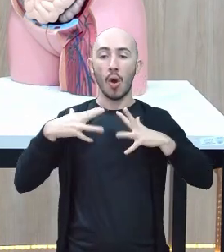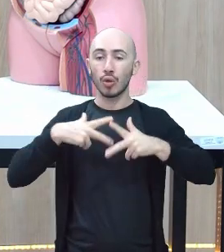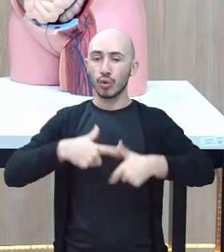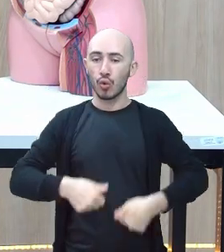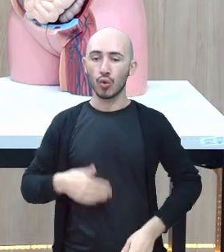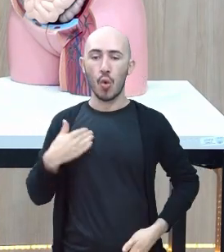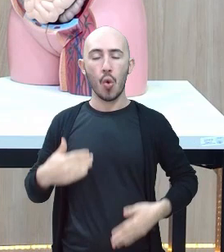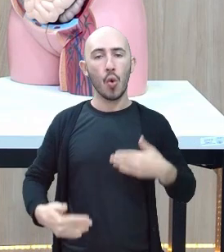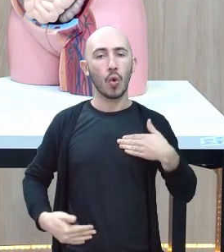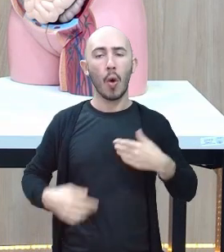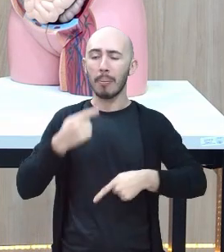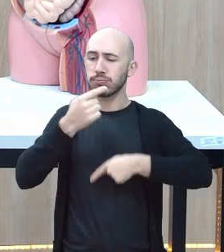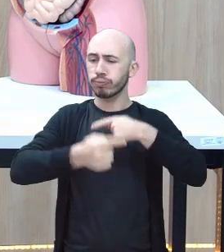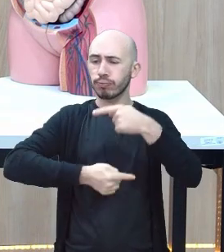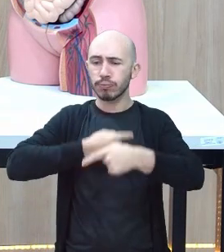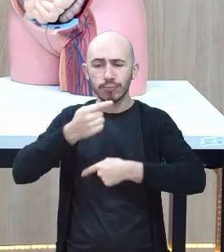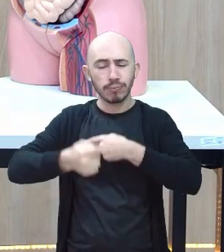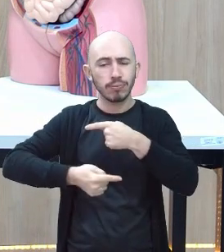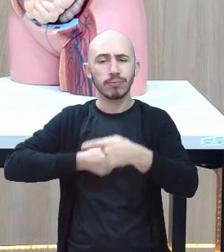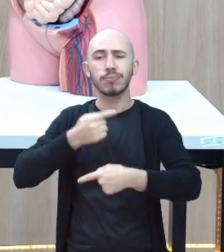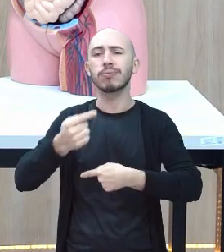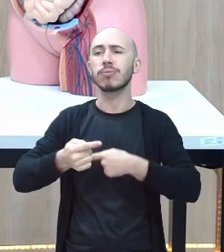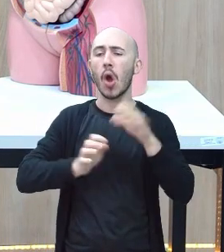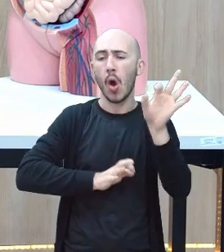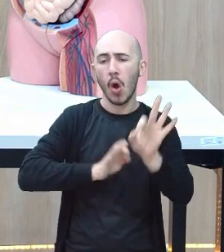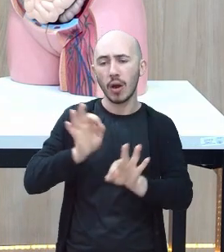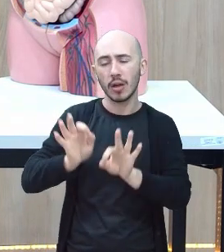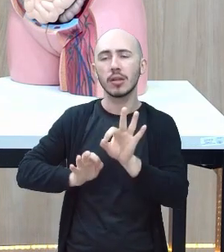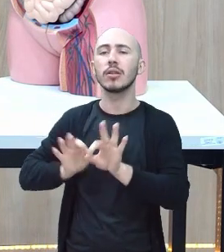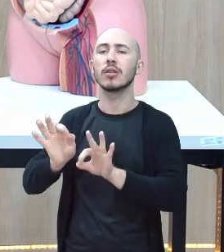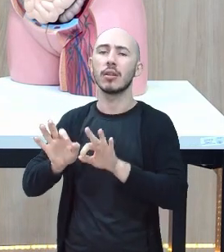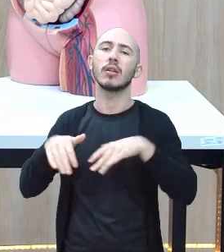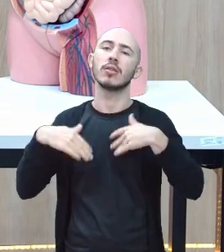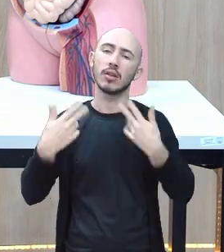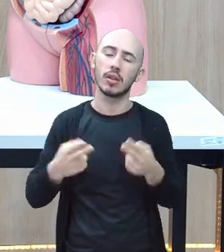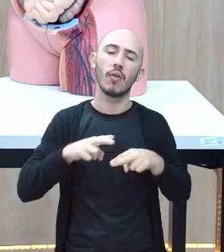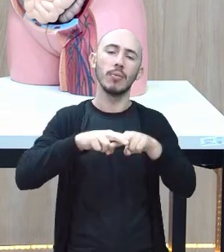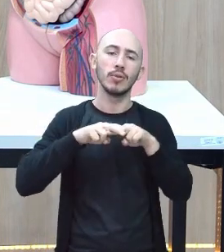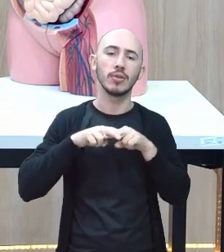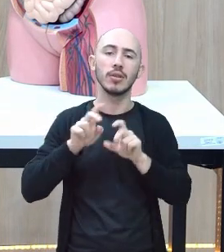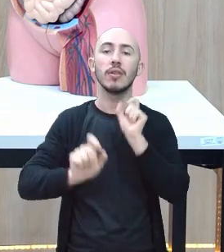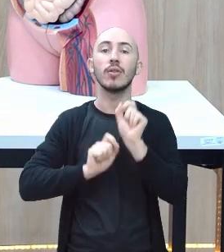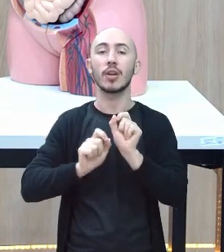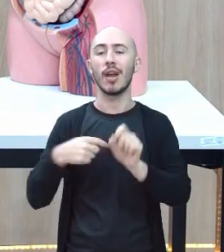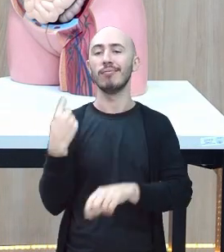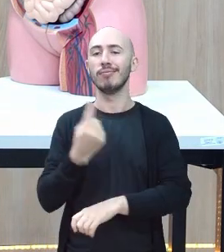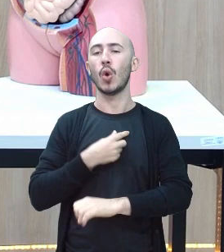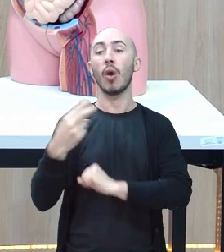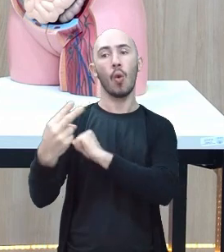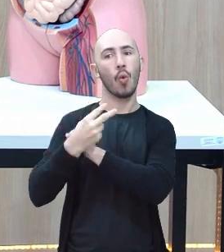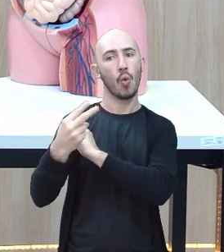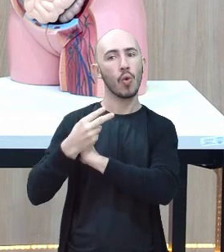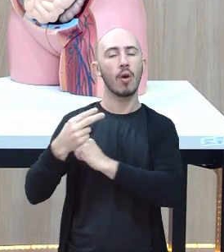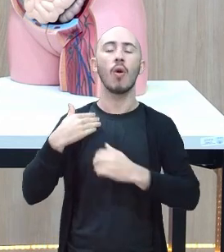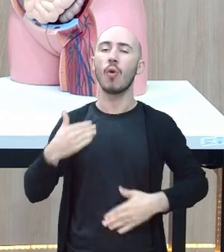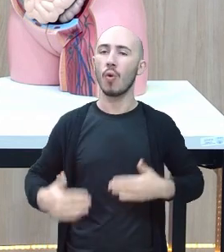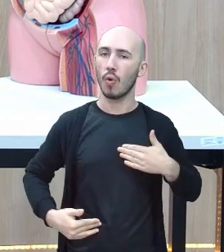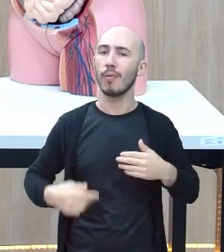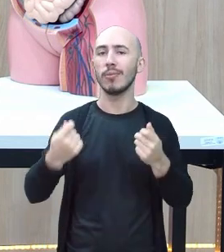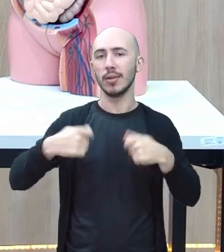eles trabalhem em conjunto e de forma organizada. Por isso, a importância de cuidarmos do nosso corpo.